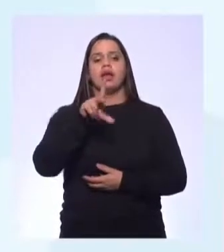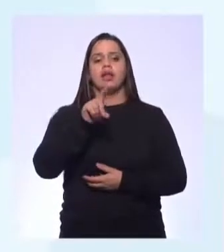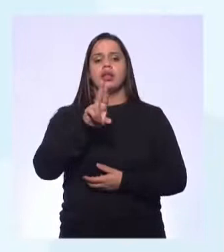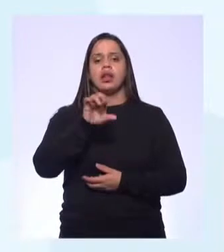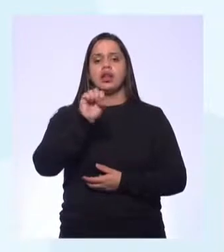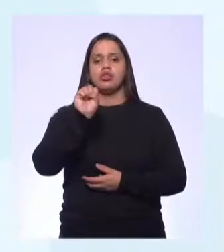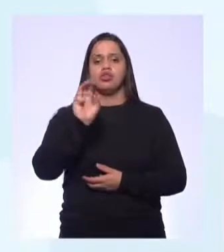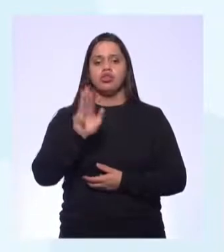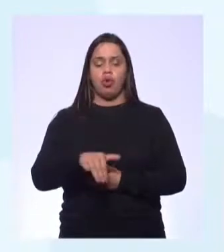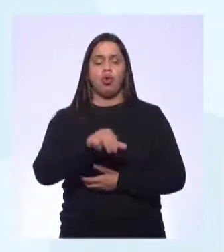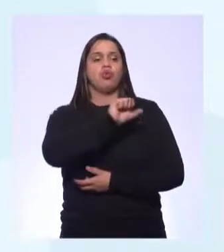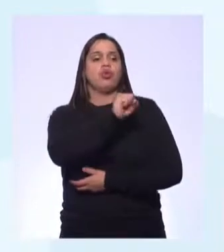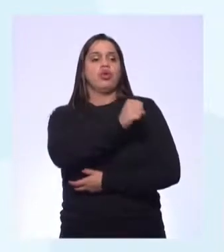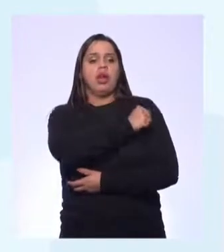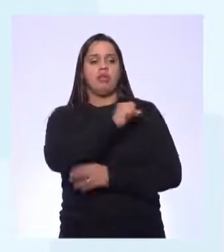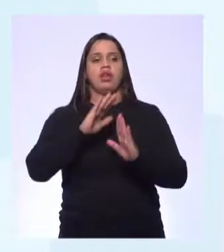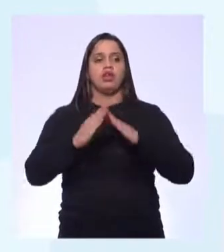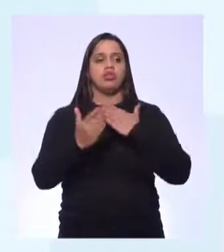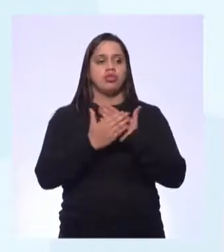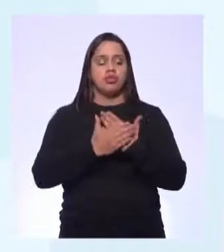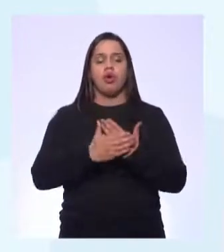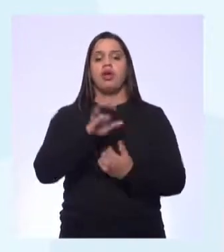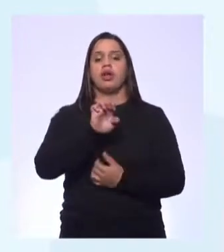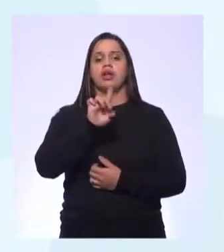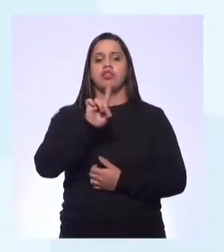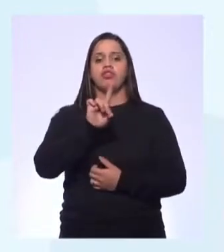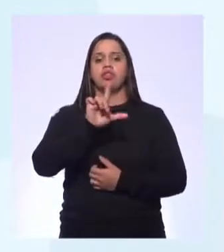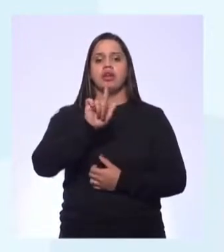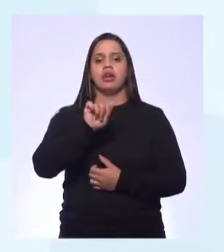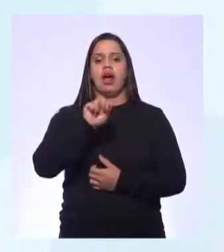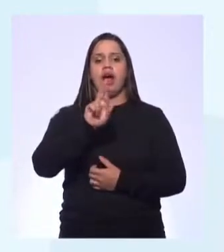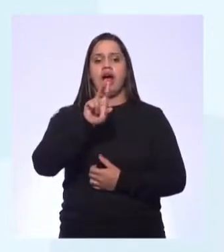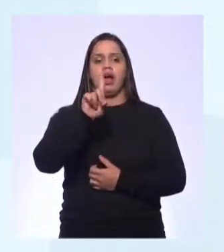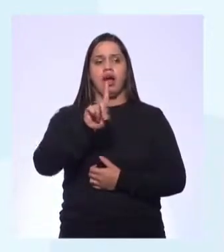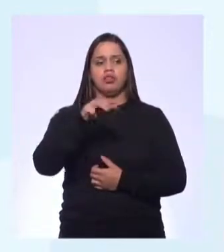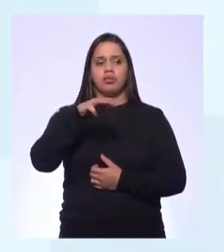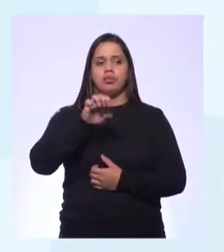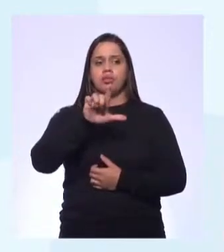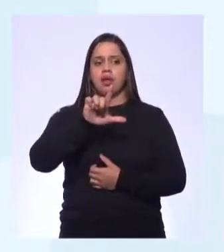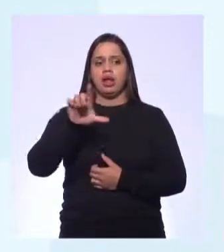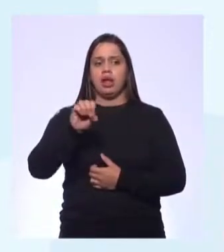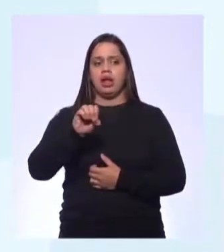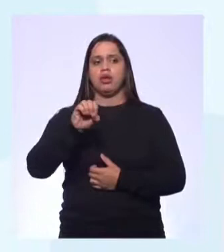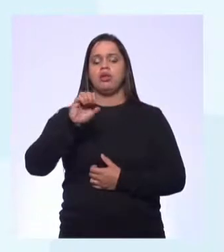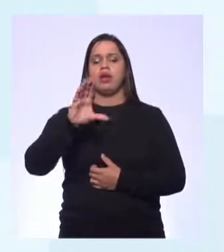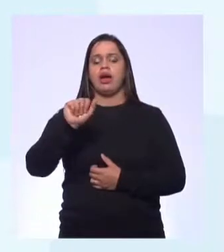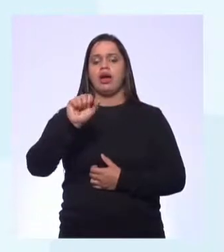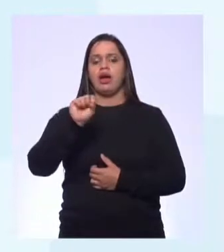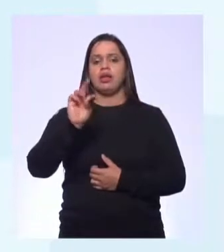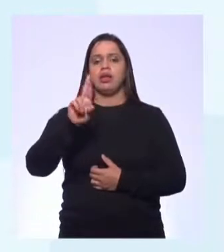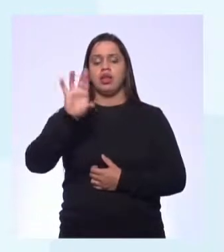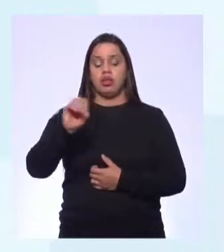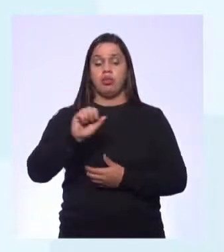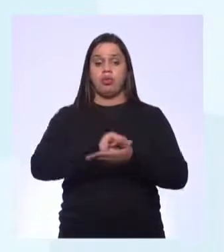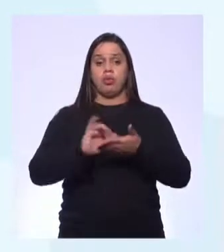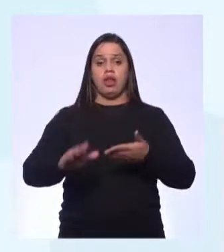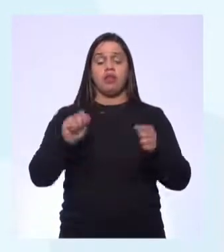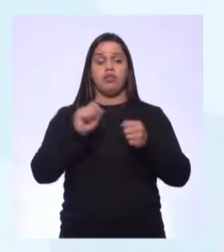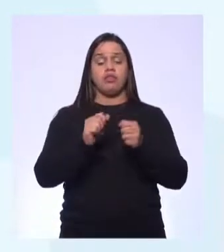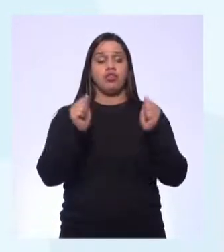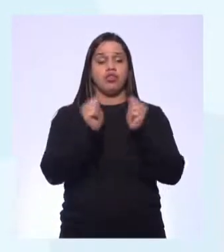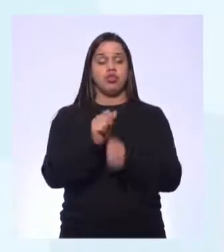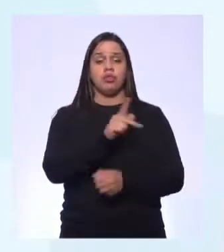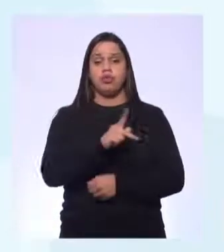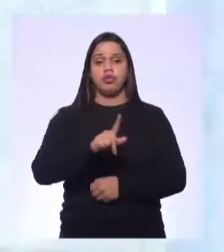Santos Souza, do 8º ano, da Escola Estadual de Ensino Integral, Edgar de Melo Castro. É uma atividade que ele fez com o professor Luiz